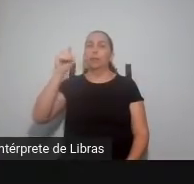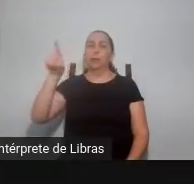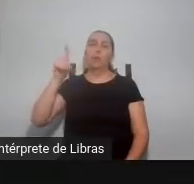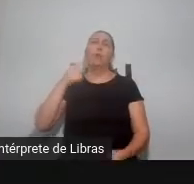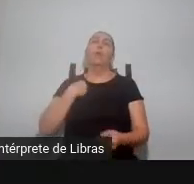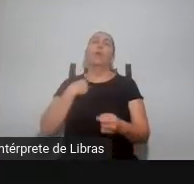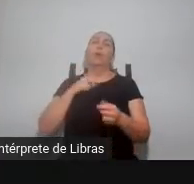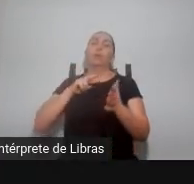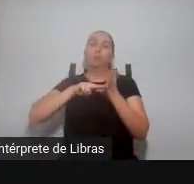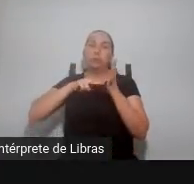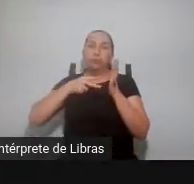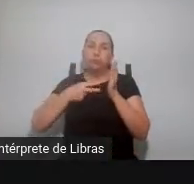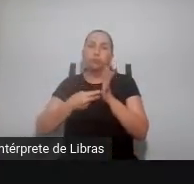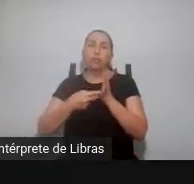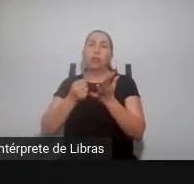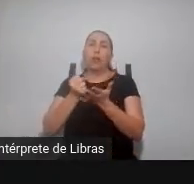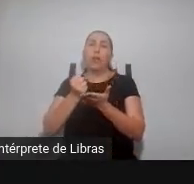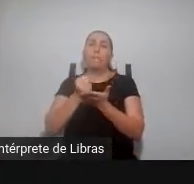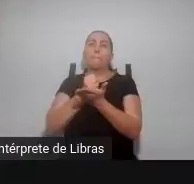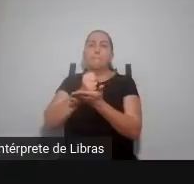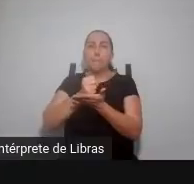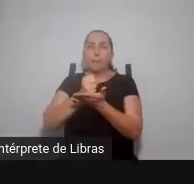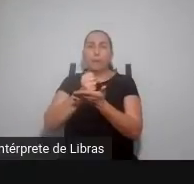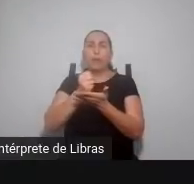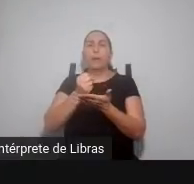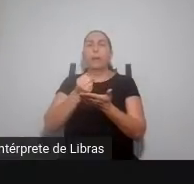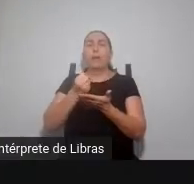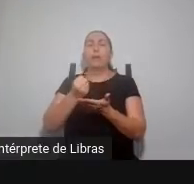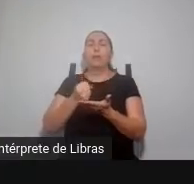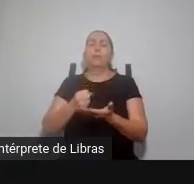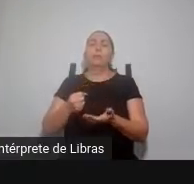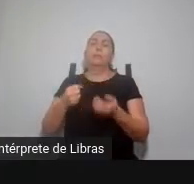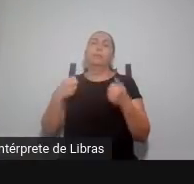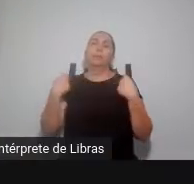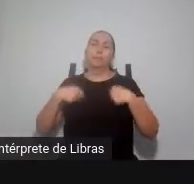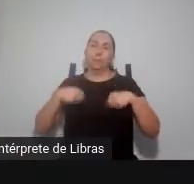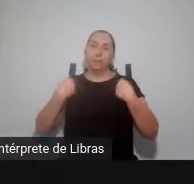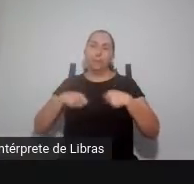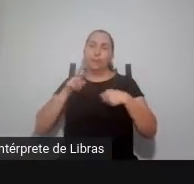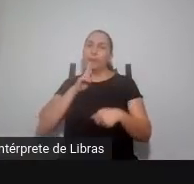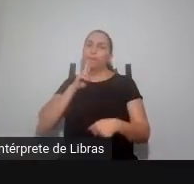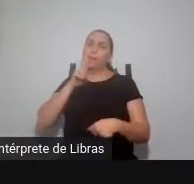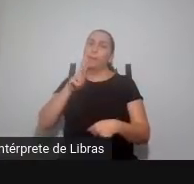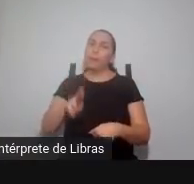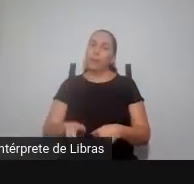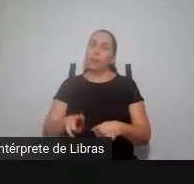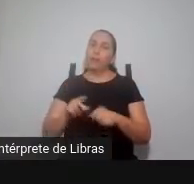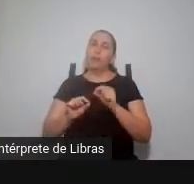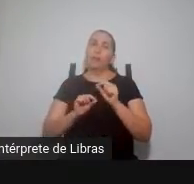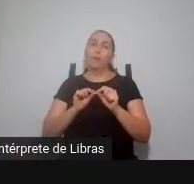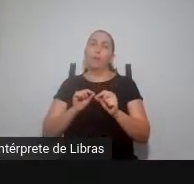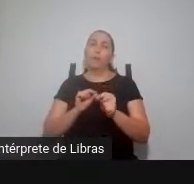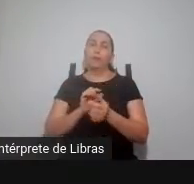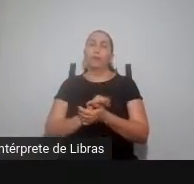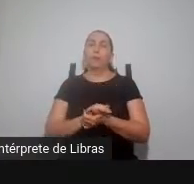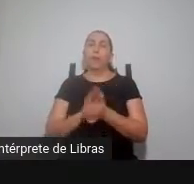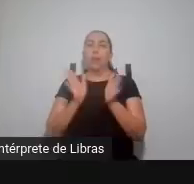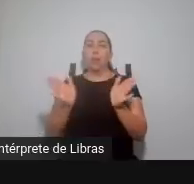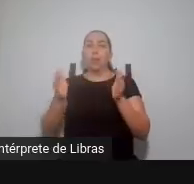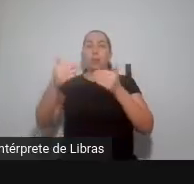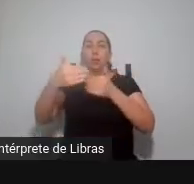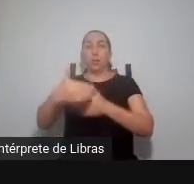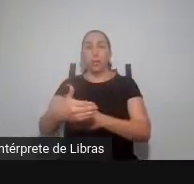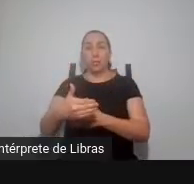dessa fala nossa aqui foi repertório. Oh, então vou responder uma coisa e vou comentar sobre isso que você falou. Essa caixa só chegou para o